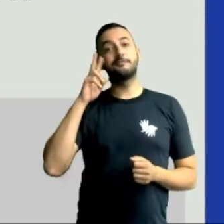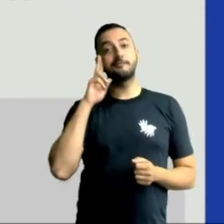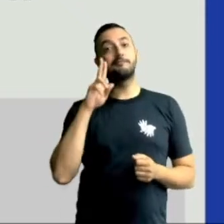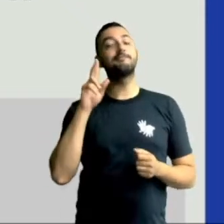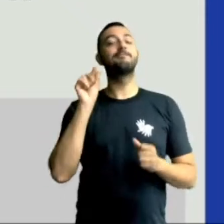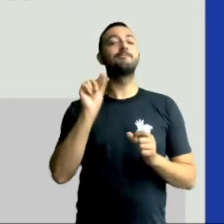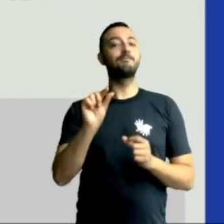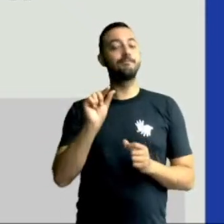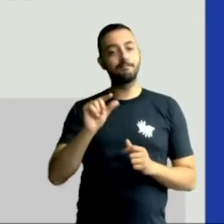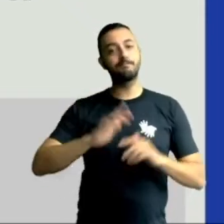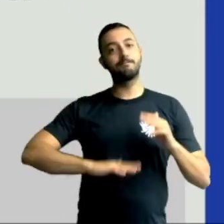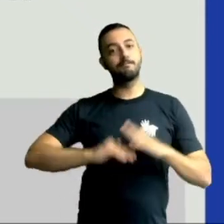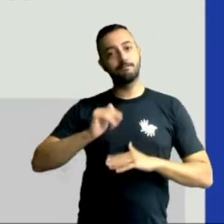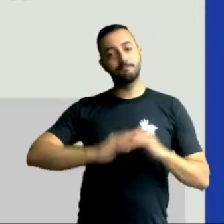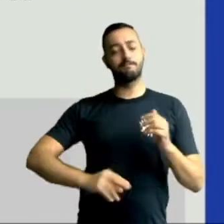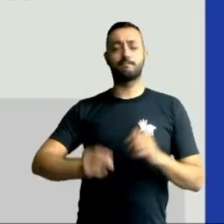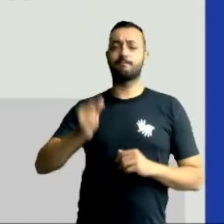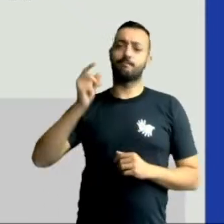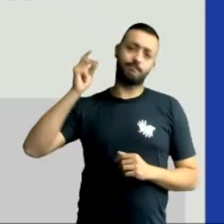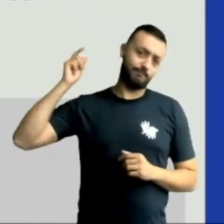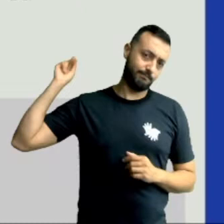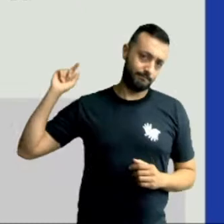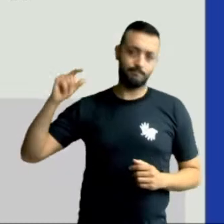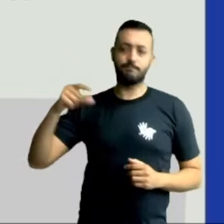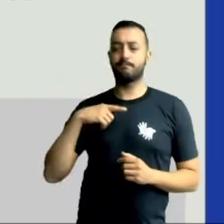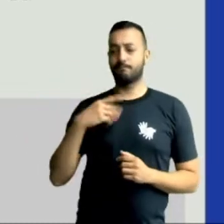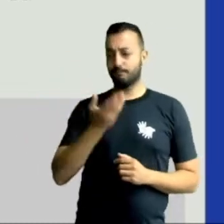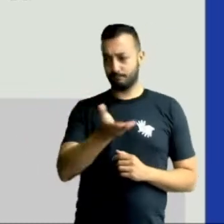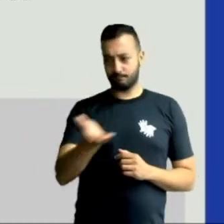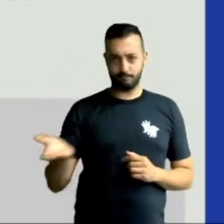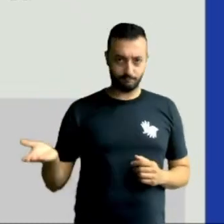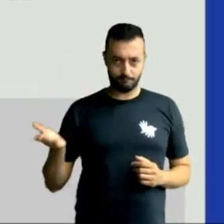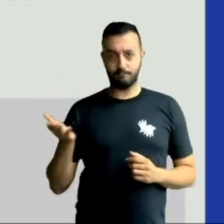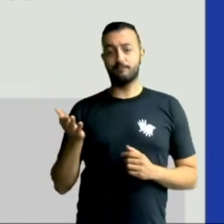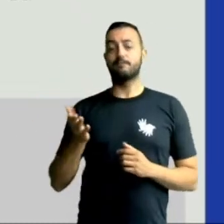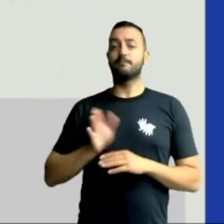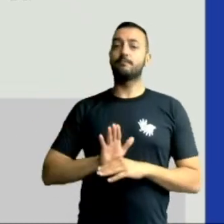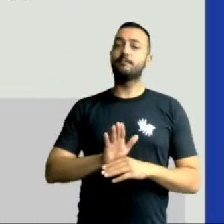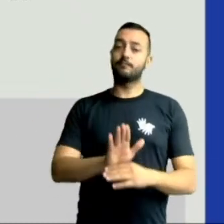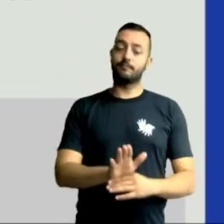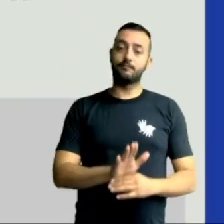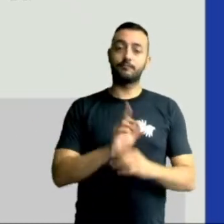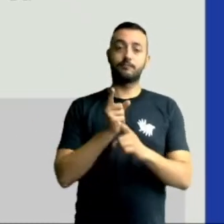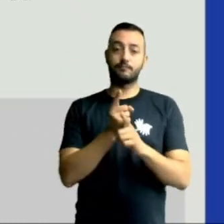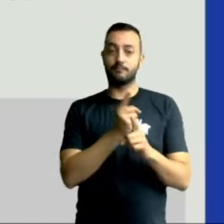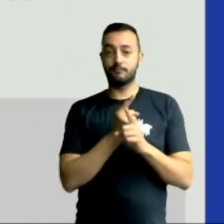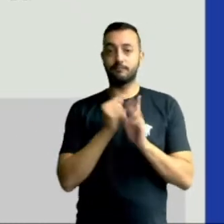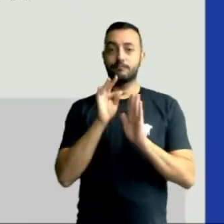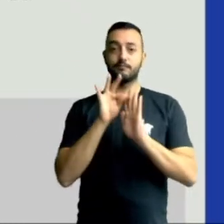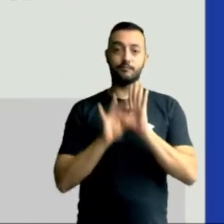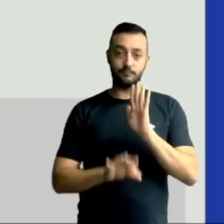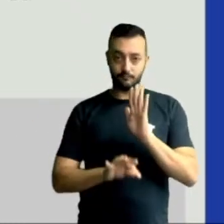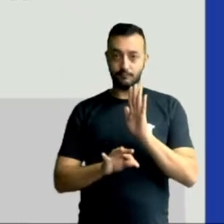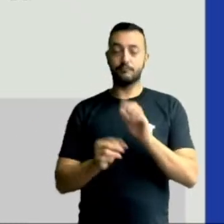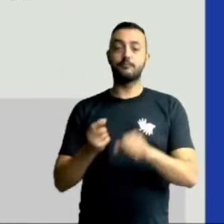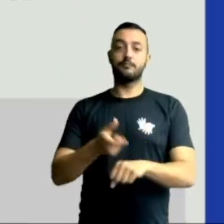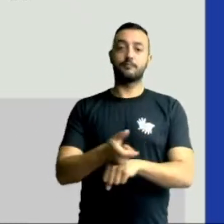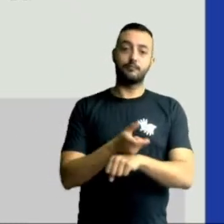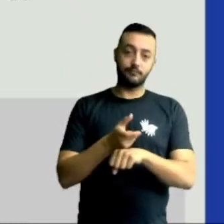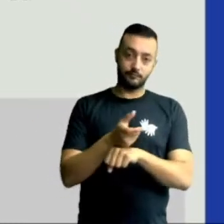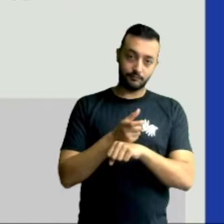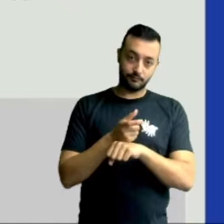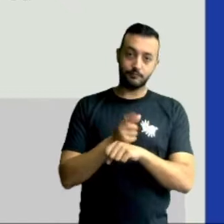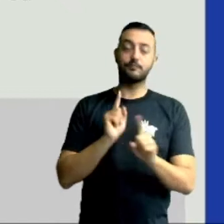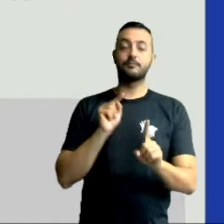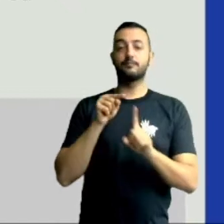um pouco aí habilidades antigas aí que vocês vai ajudar vocês, né, a identificar em textos adjetivos e